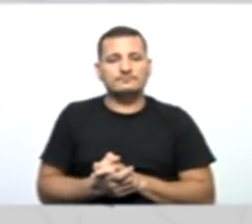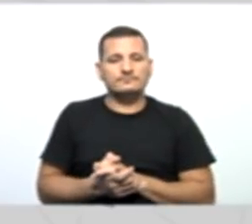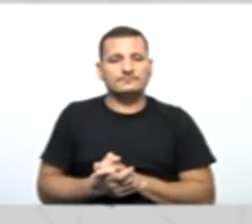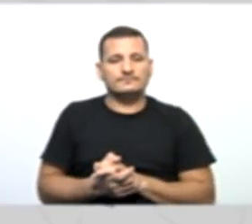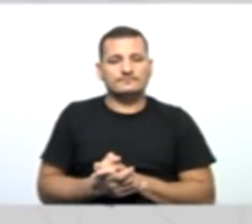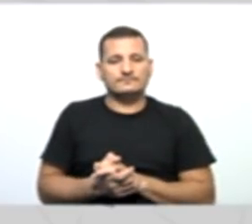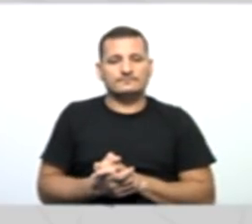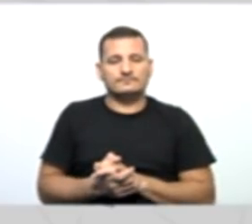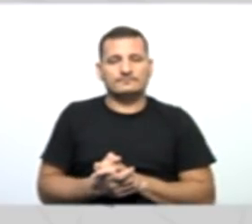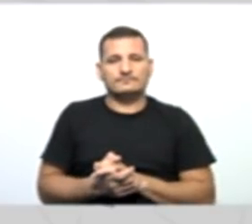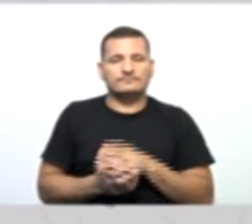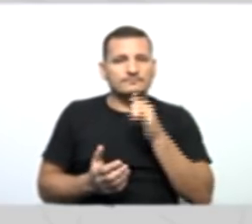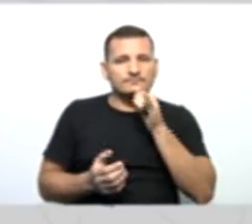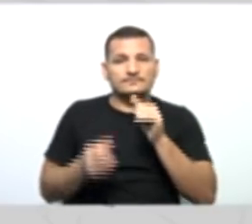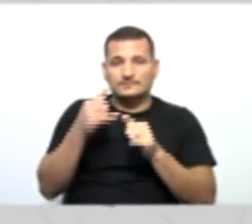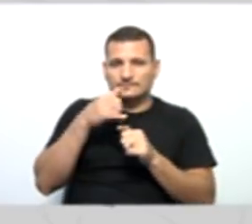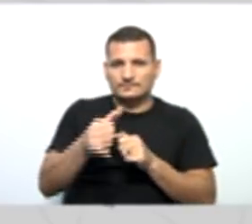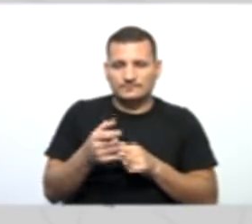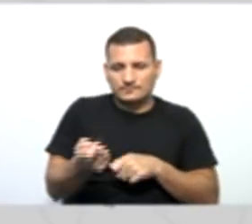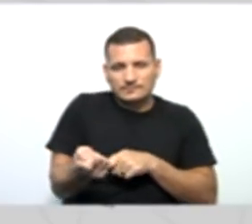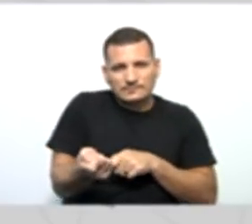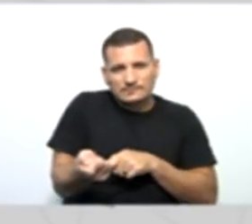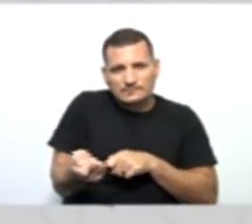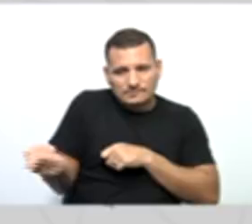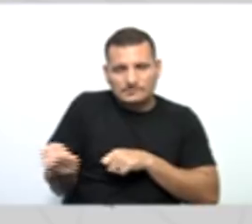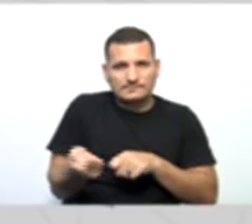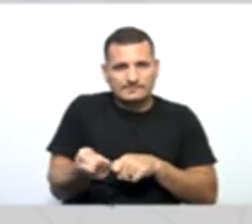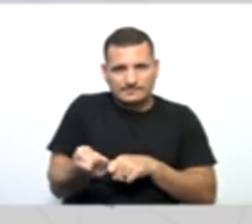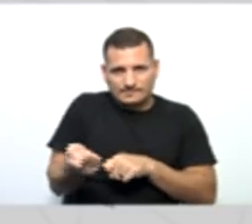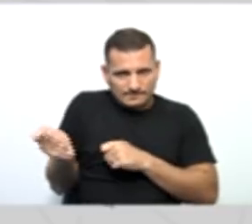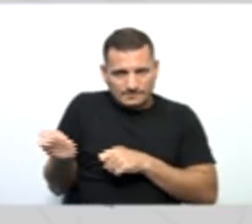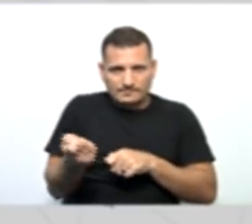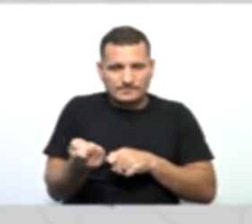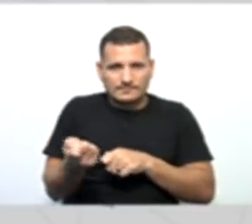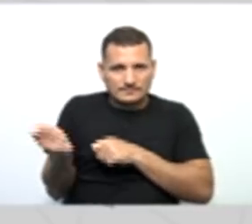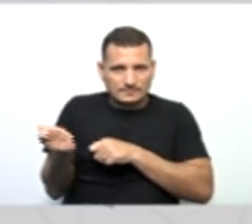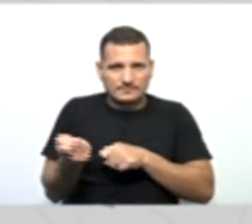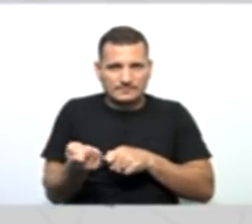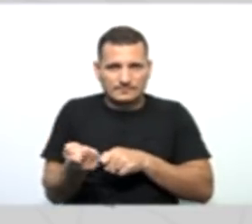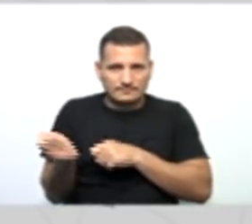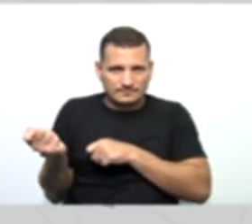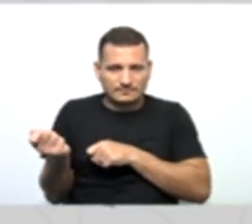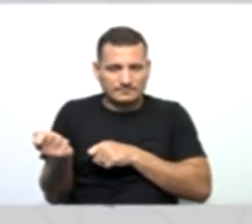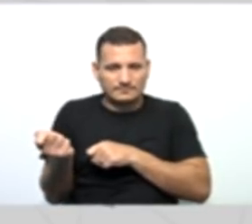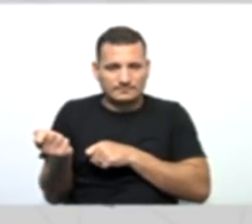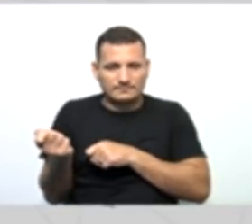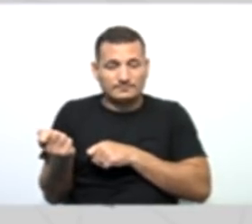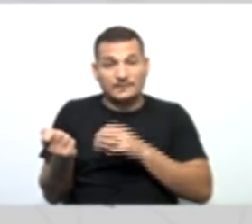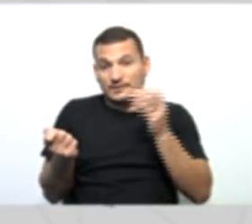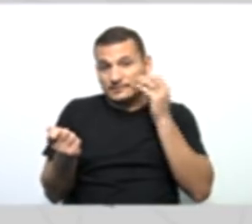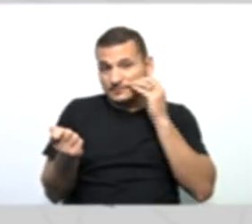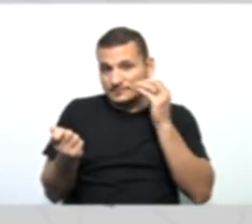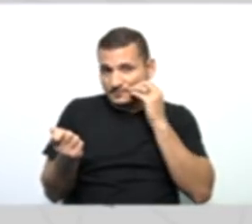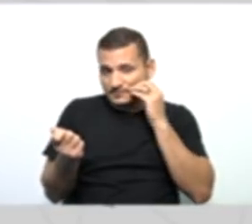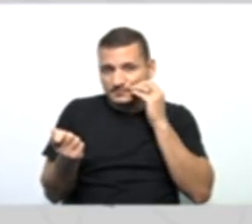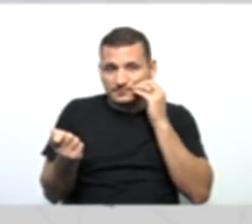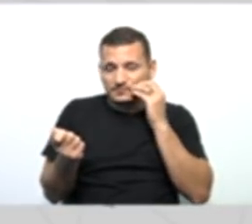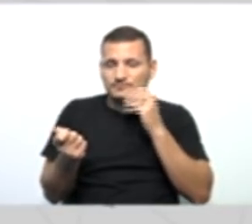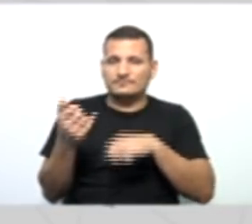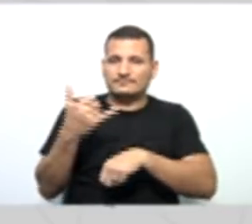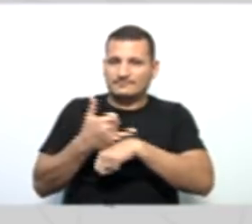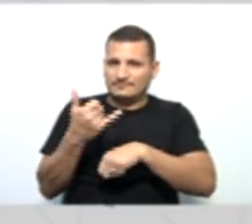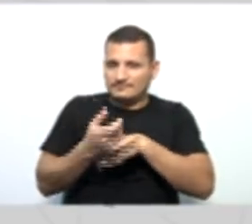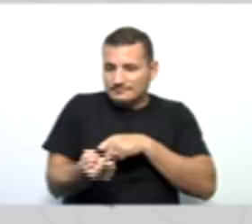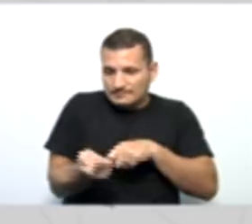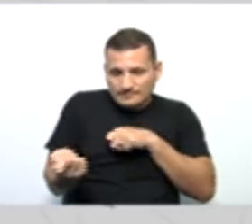força elétrica lá, da energia, tente afastar o cabo com um pedaço de pau, de madeira. Não vai tentar afastar com um objeto de